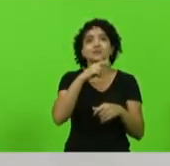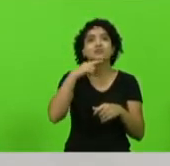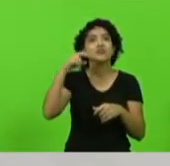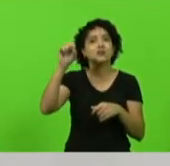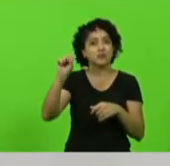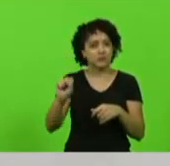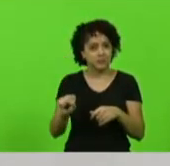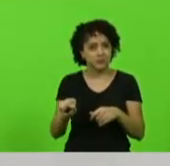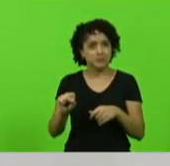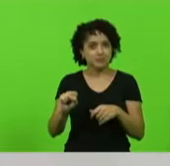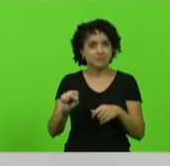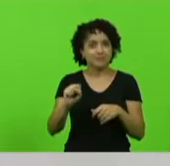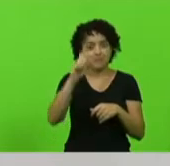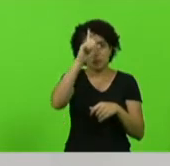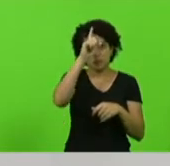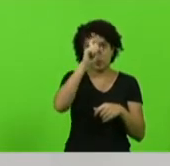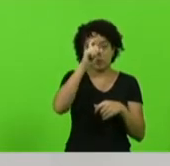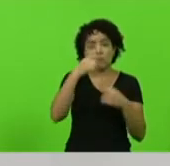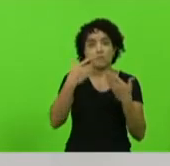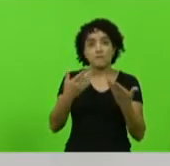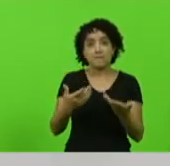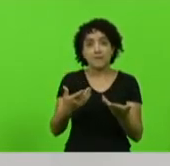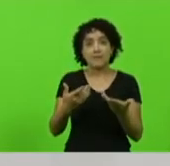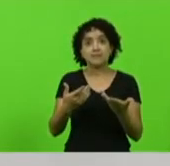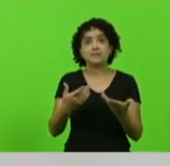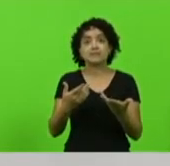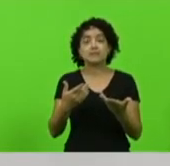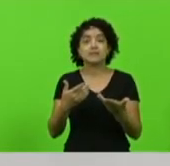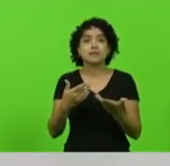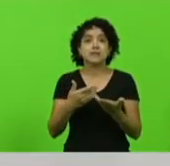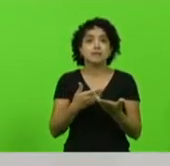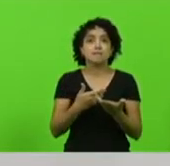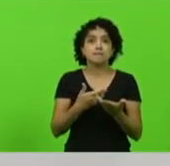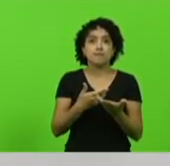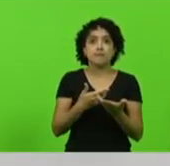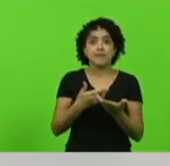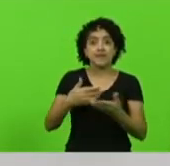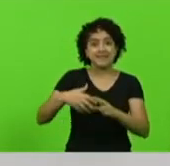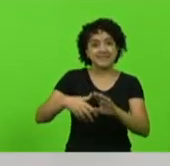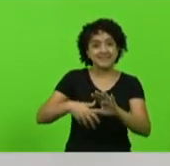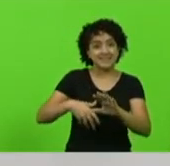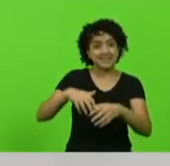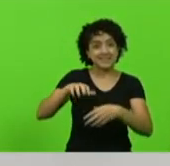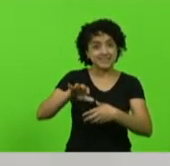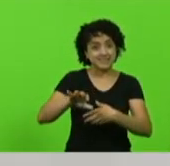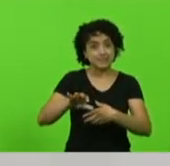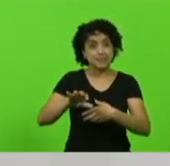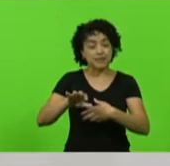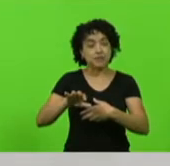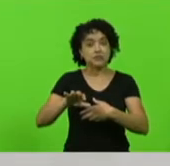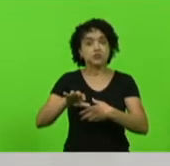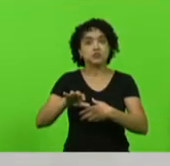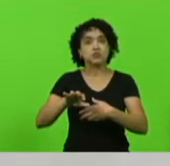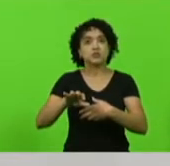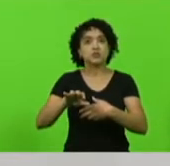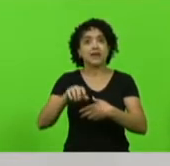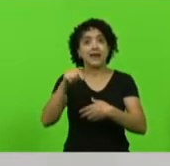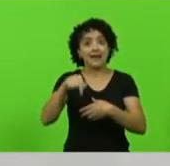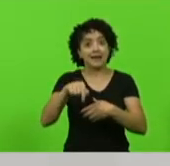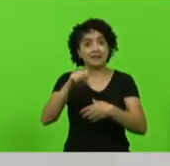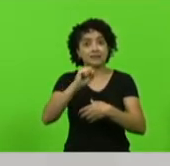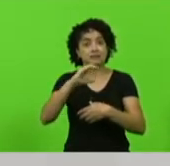Só que a distribuição de transplantes, do ato do transplante aqui em Santa